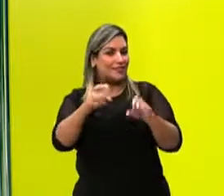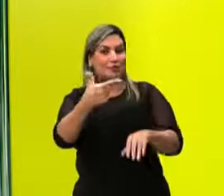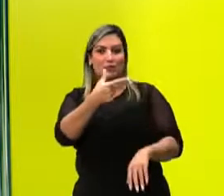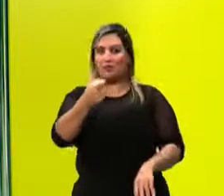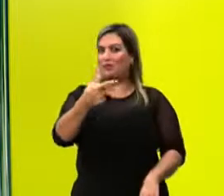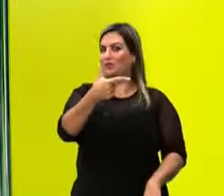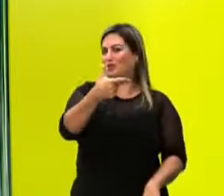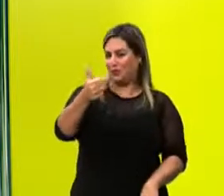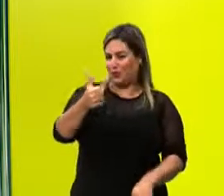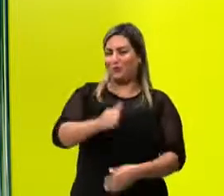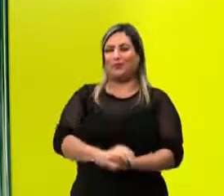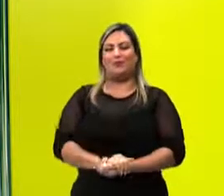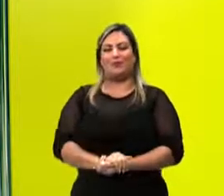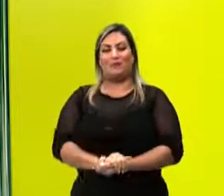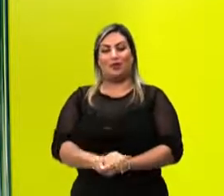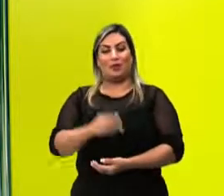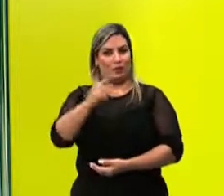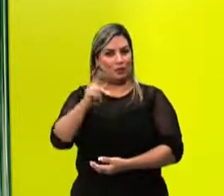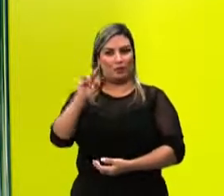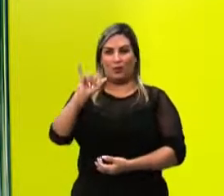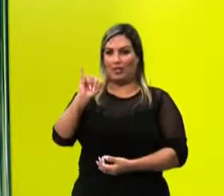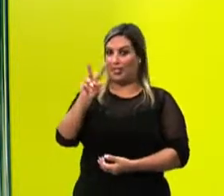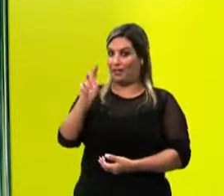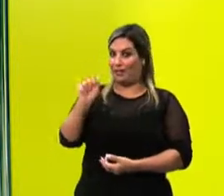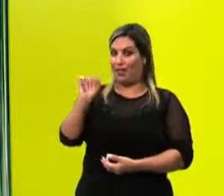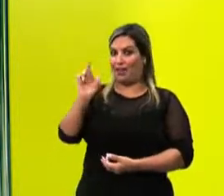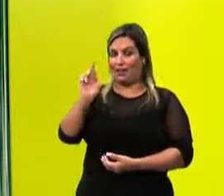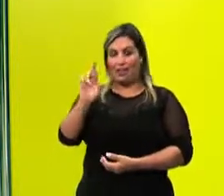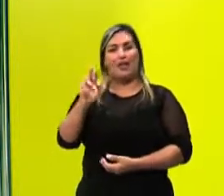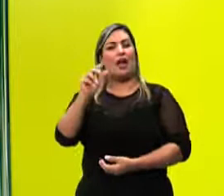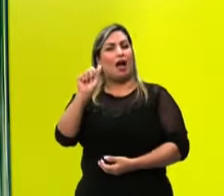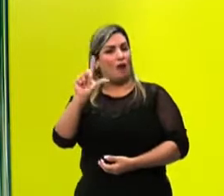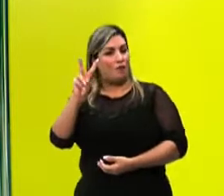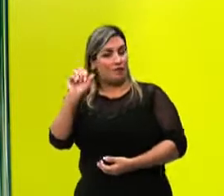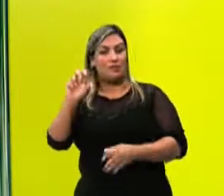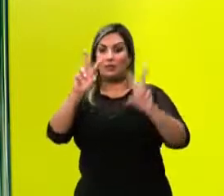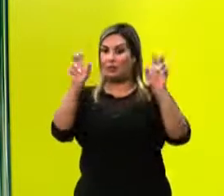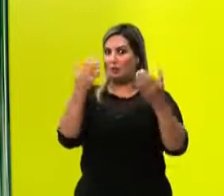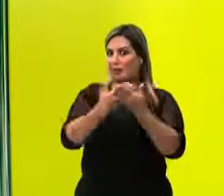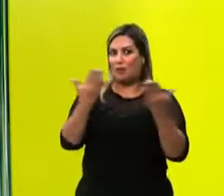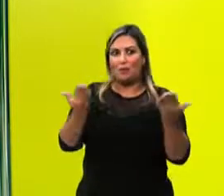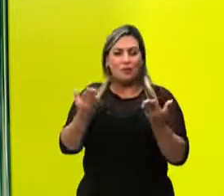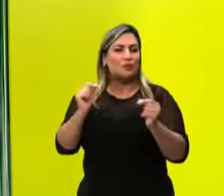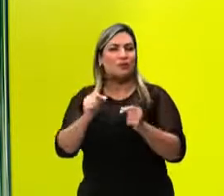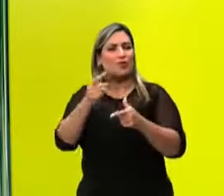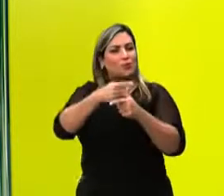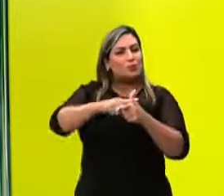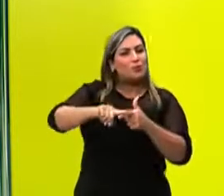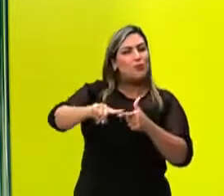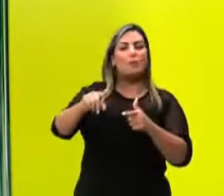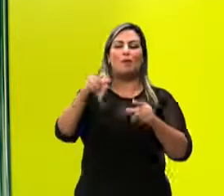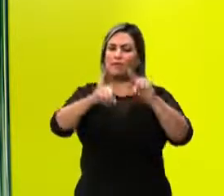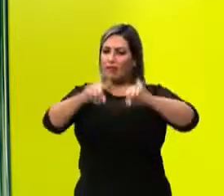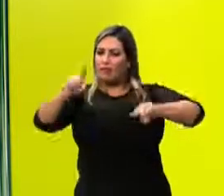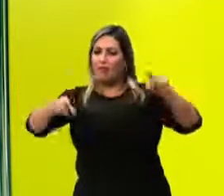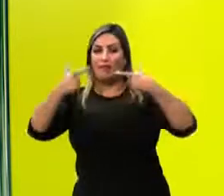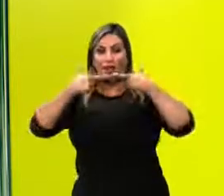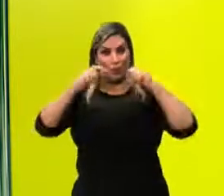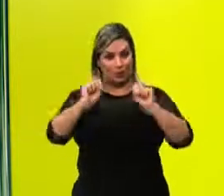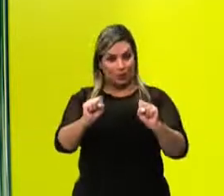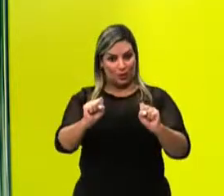Ação 2021. Eu sou o professor Ivair Alves e o tema da nossa aula de hoje é sobre a variedade